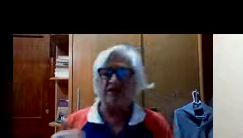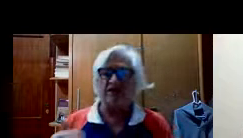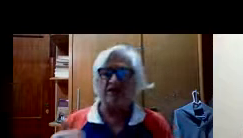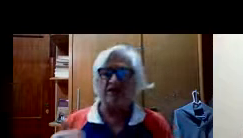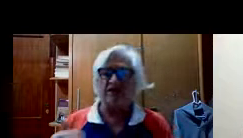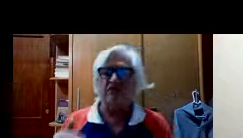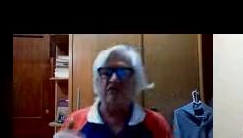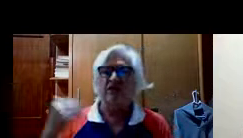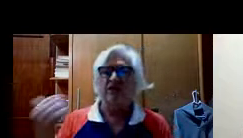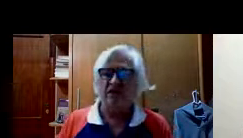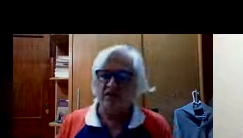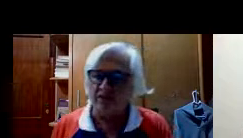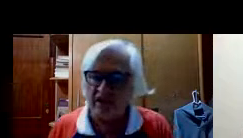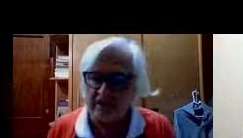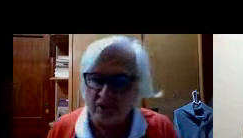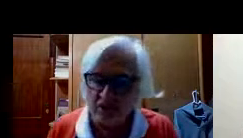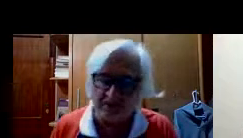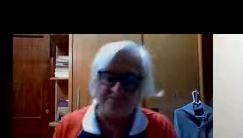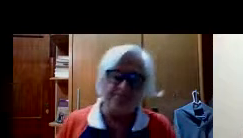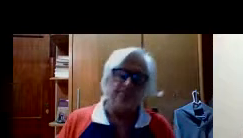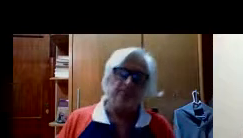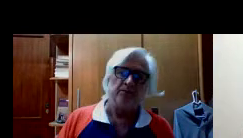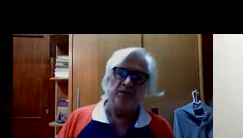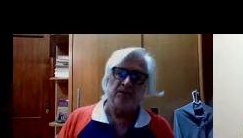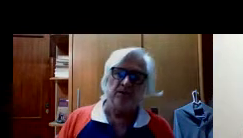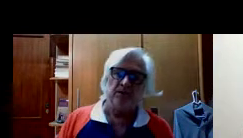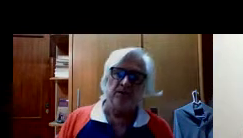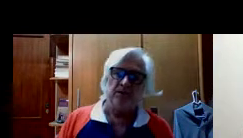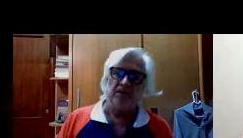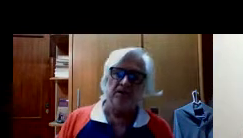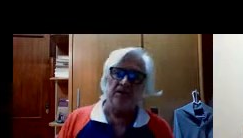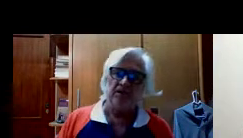aqui, dilatação térmica, não é uma dilatação qualquer.